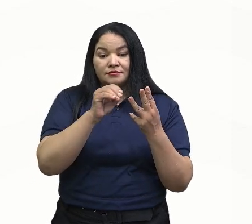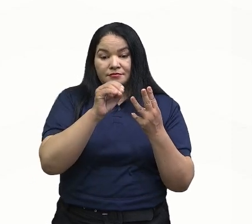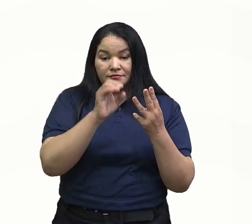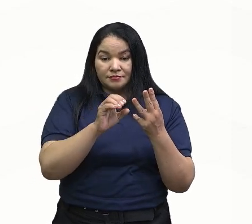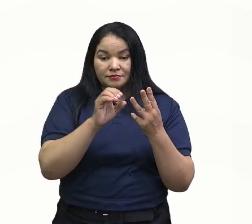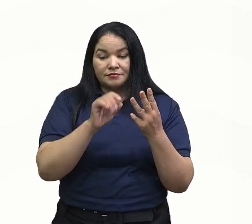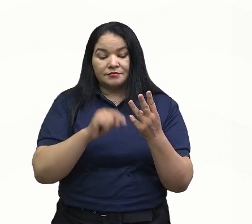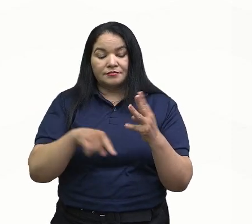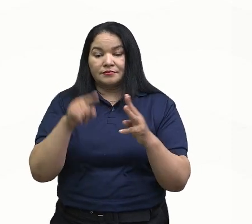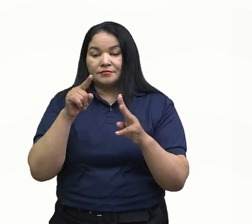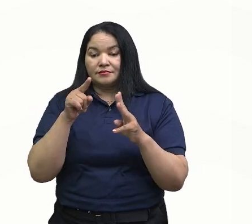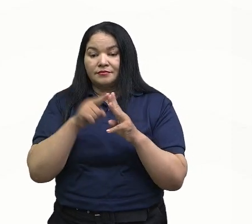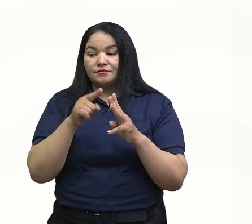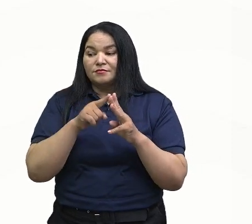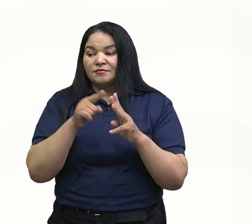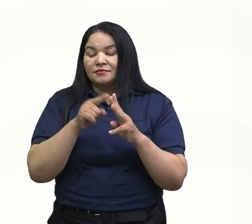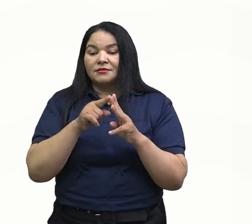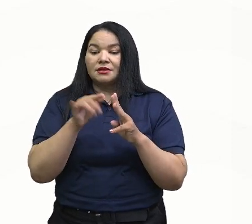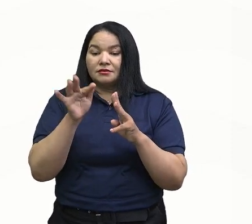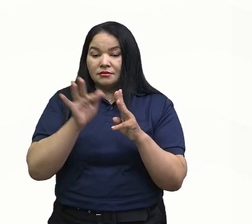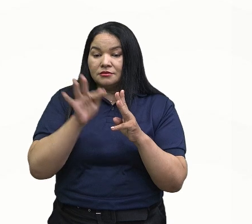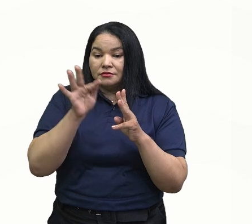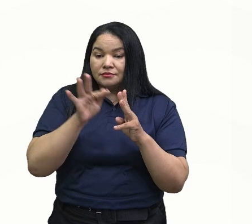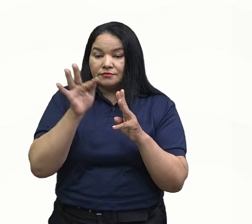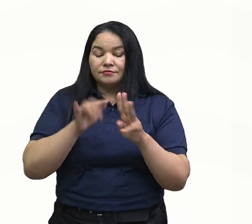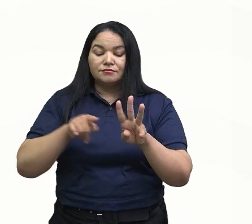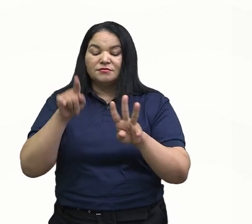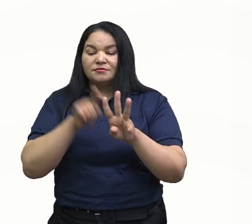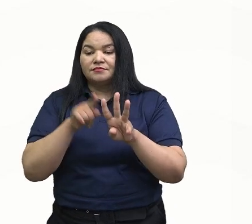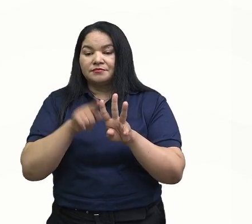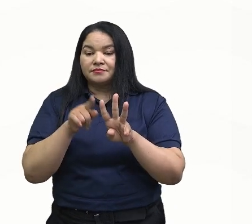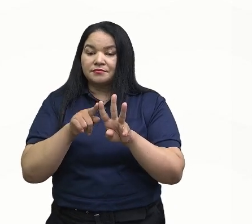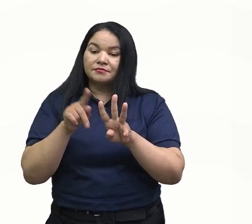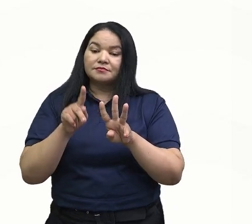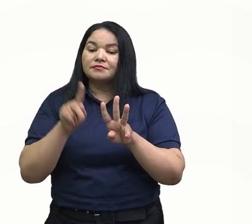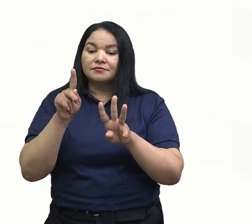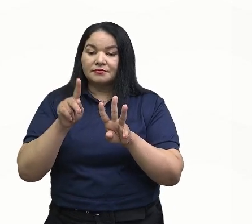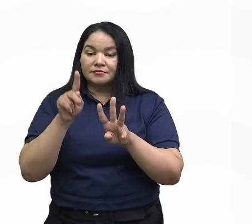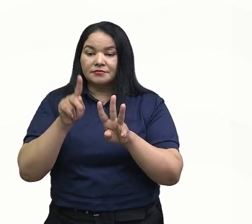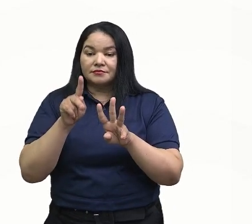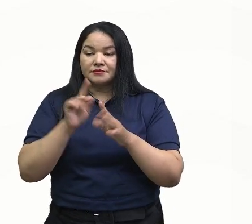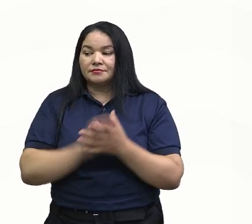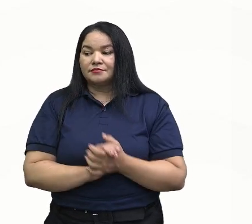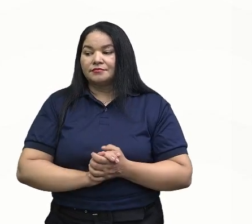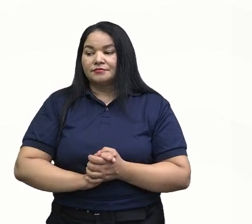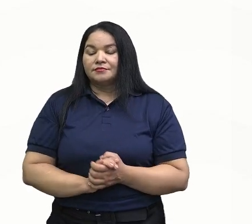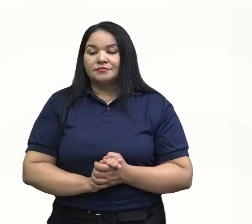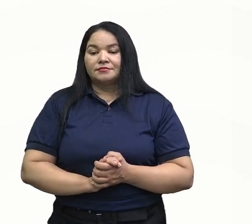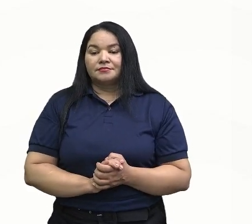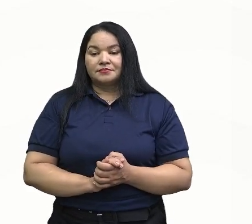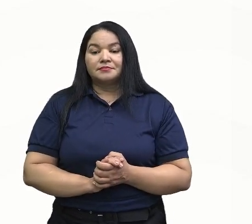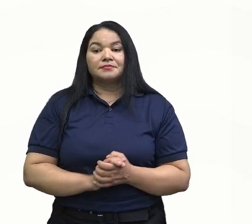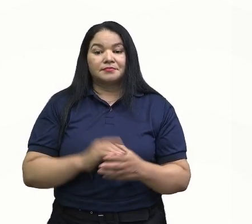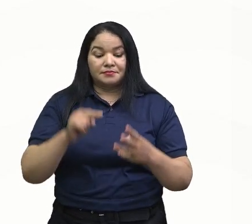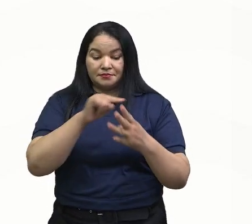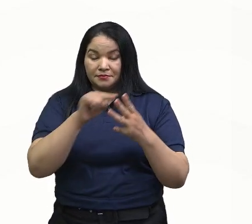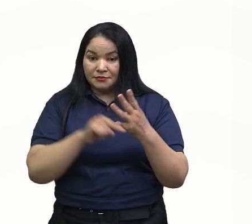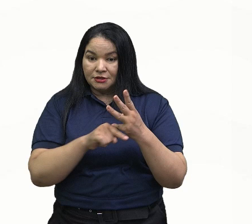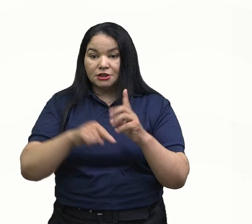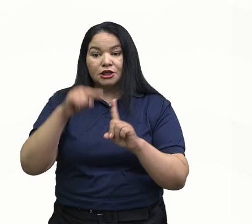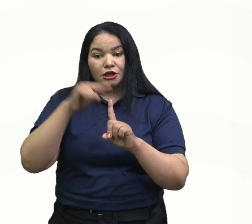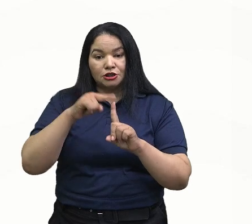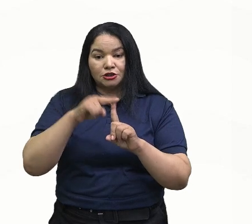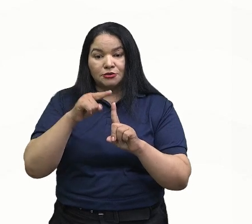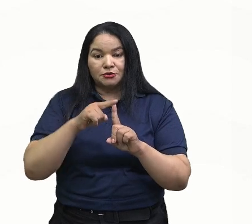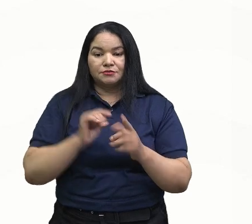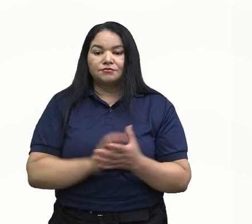O Fahrenheit ou o Kelvin, tá? Nós temos esses 3. A